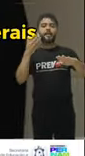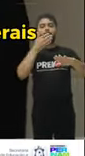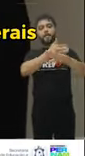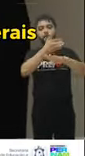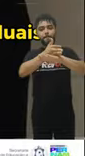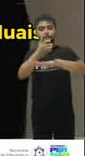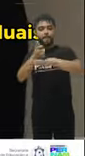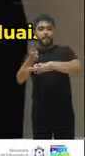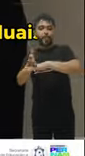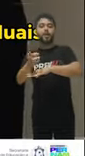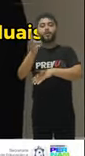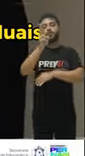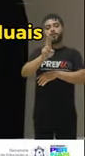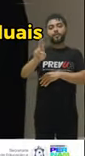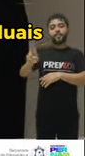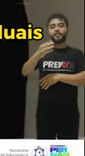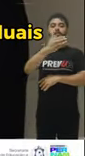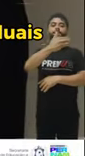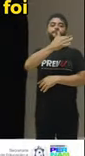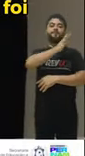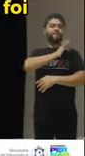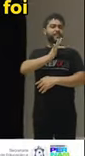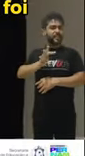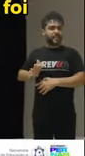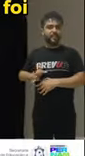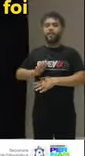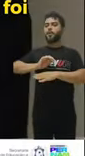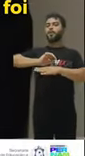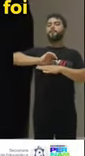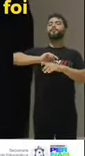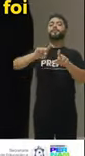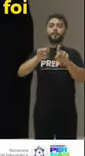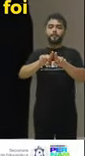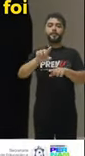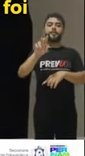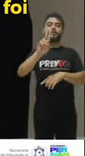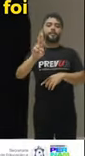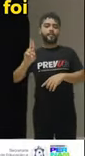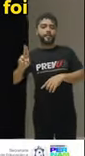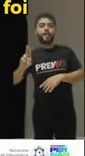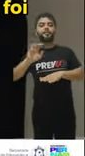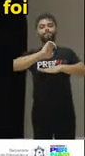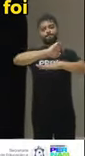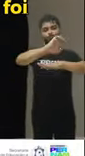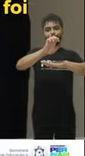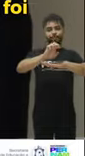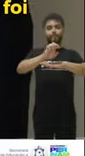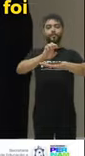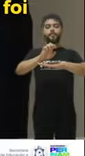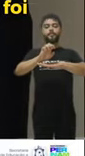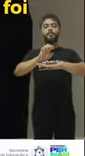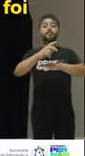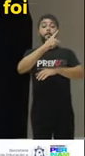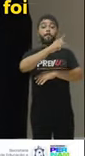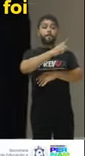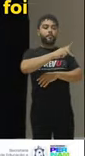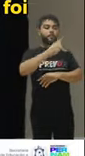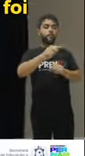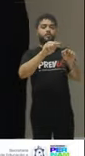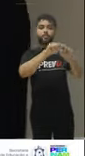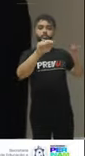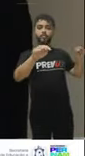universidades federais, nas universidades estaduais, aquilo que também me foi dado. Tive aula com extensionistas